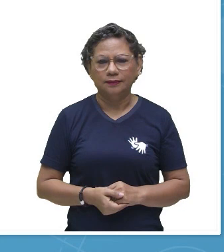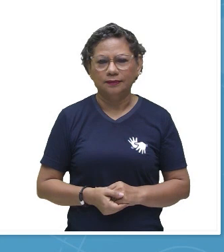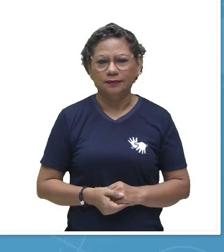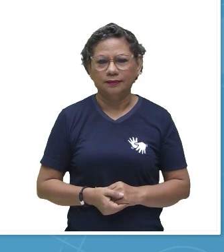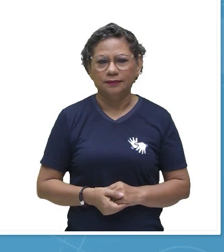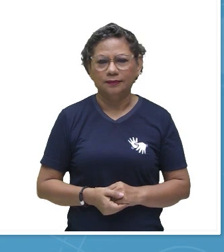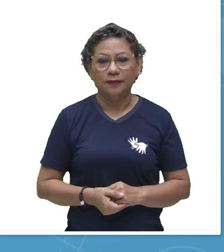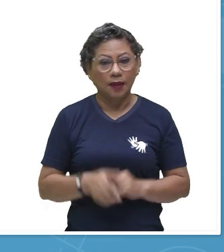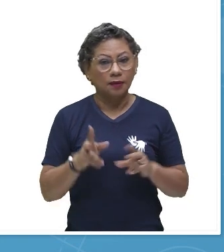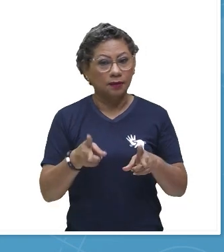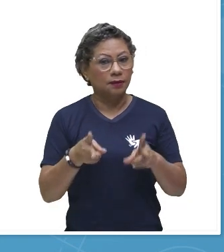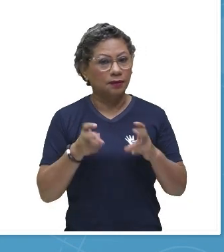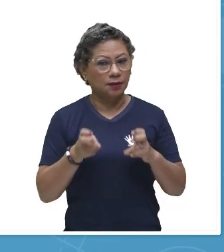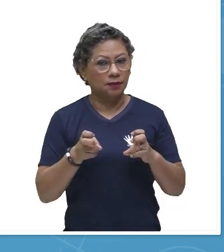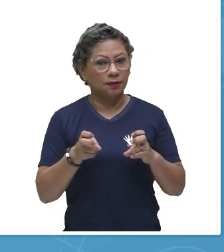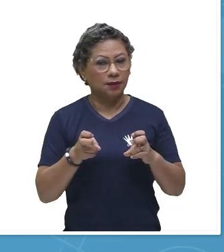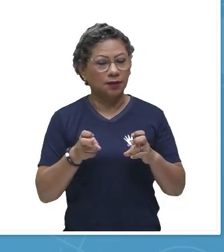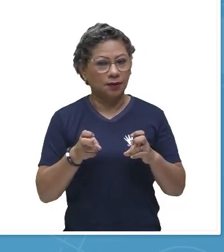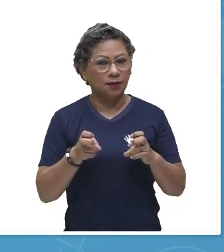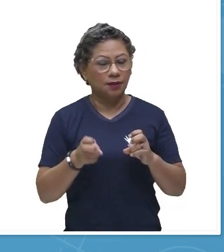Vejam.